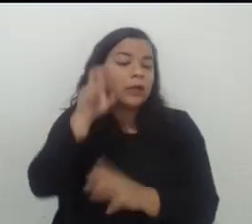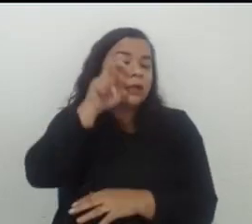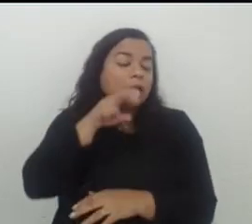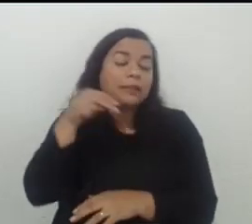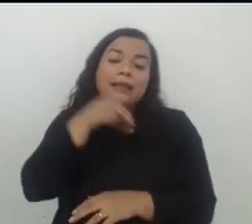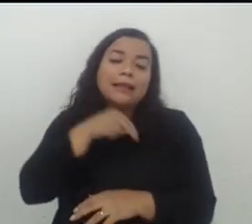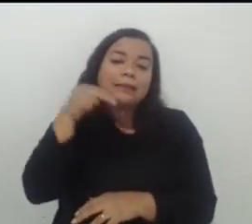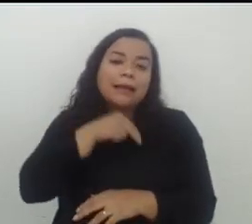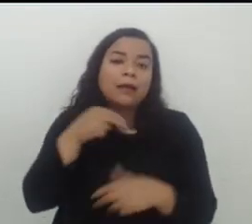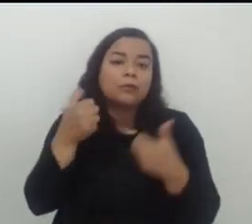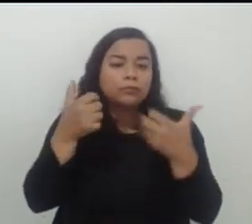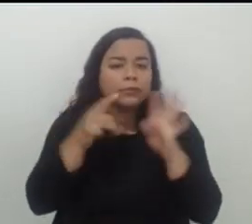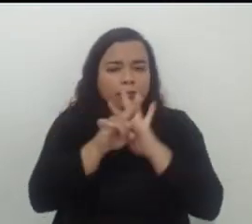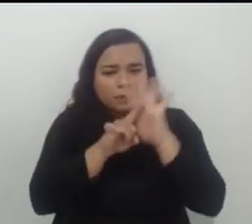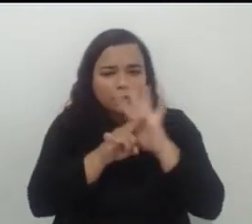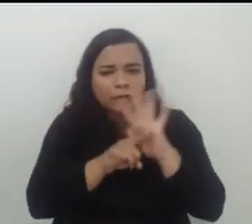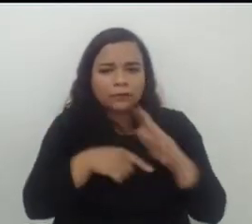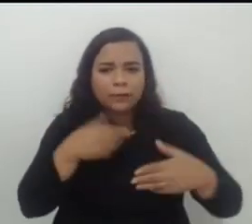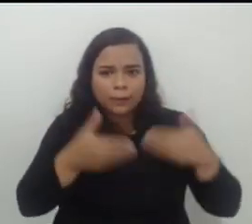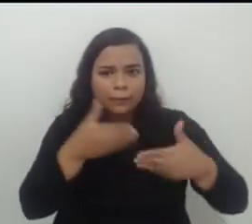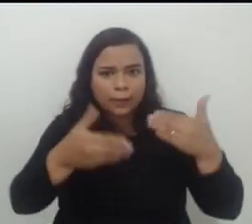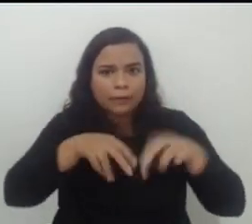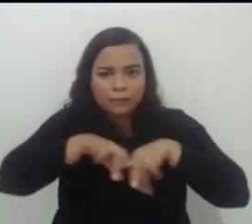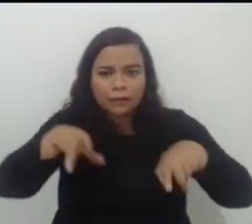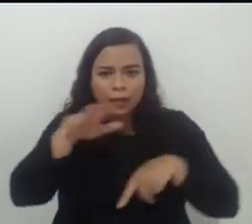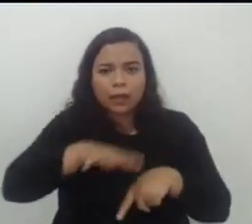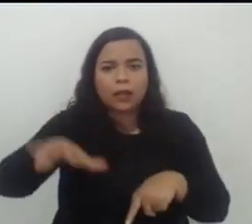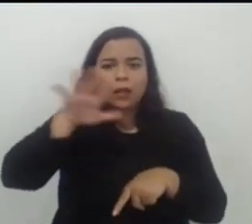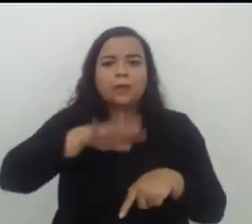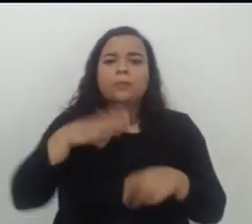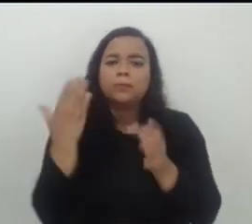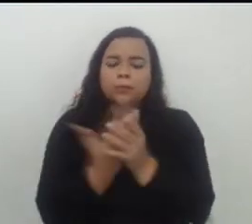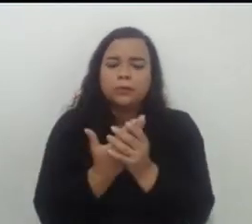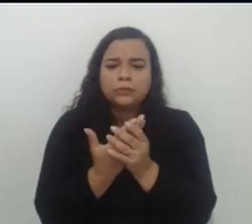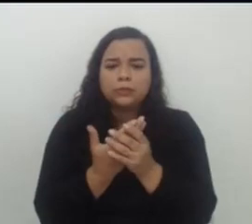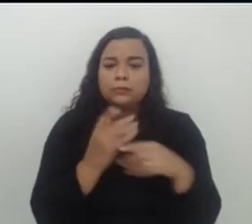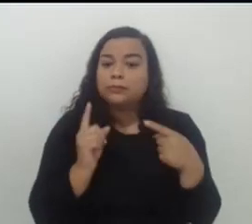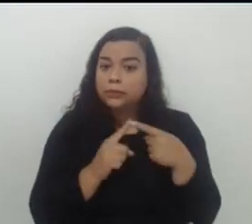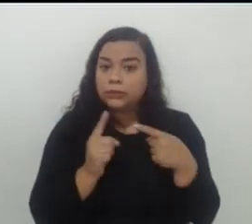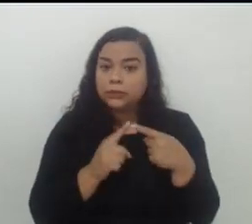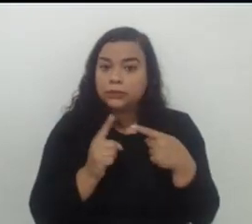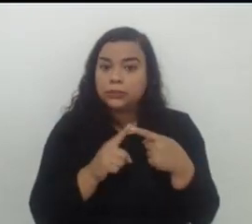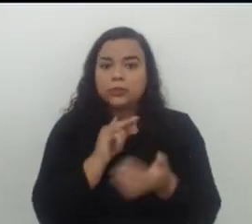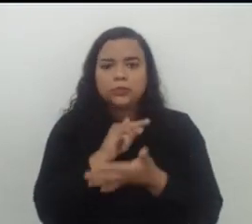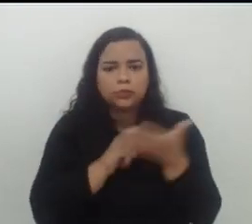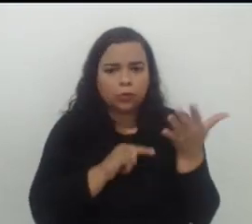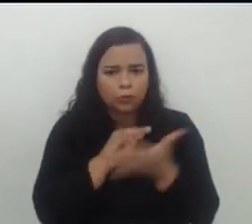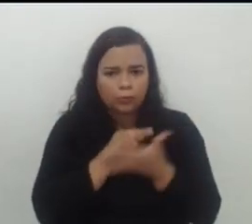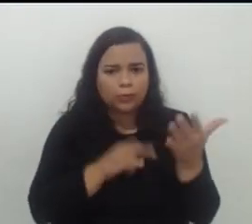verifica a sequência dos seguintes atos processuais. Primeiro, documentação de comprovação, datada